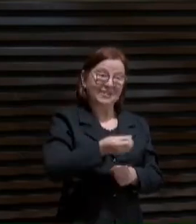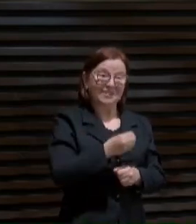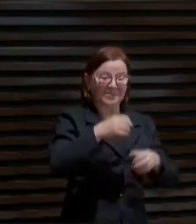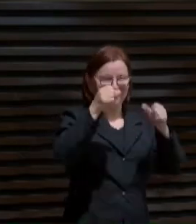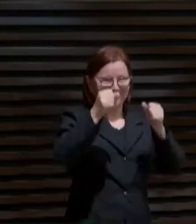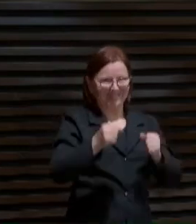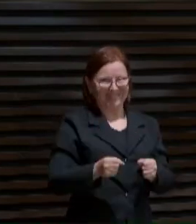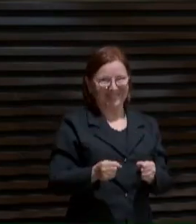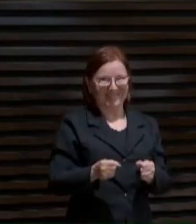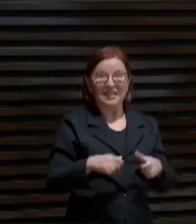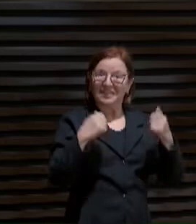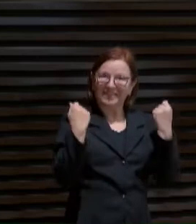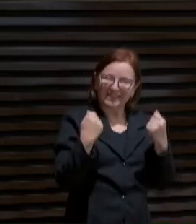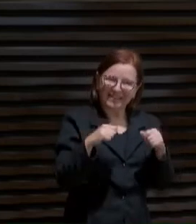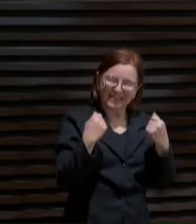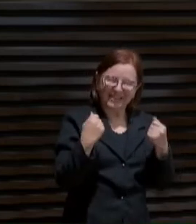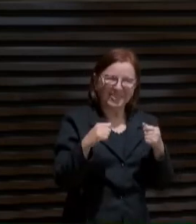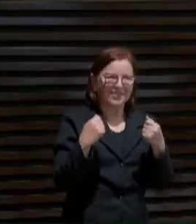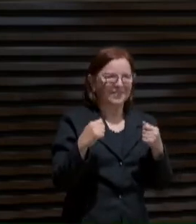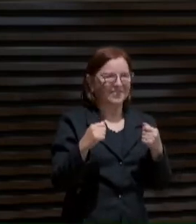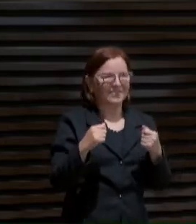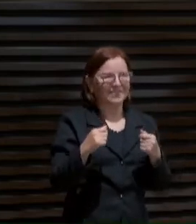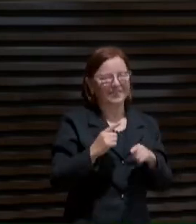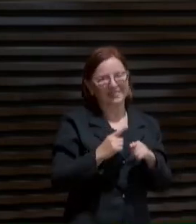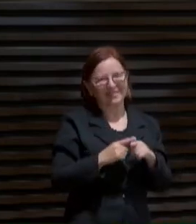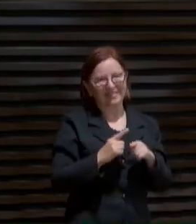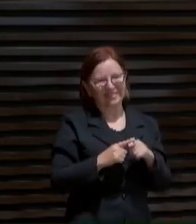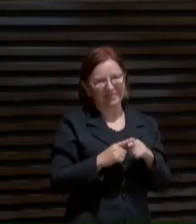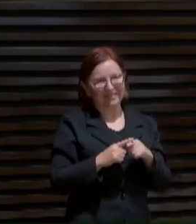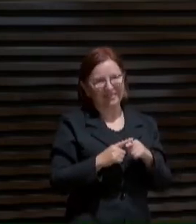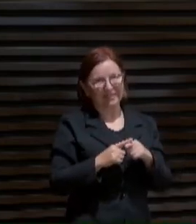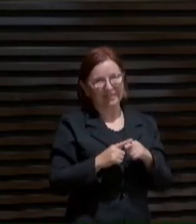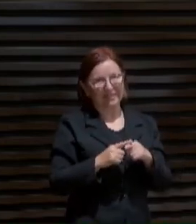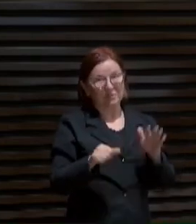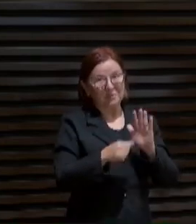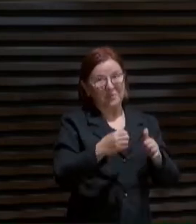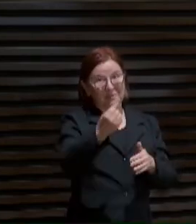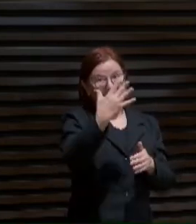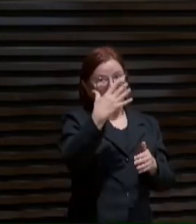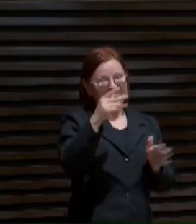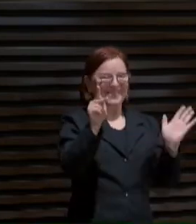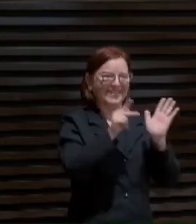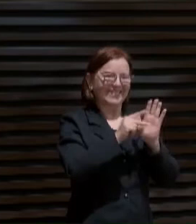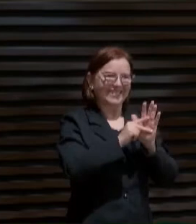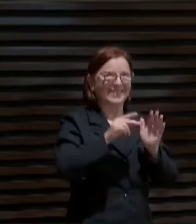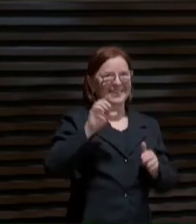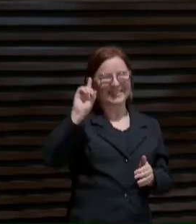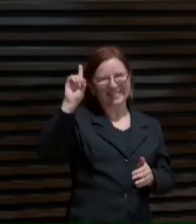e eficaz ela é necessária e o que é primeiro que é a revelação do próprio Deus